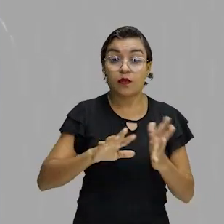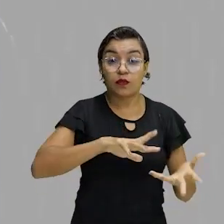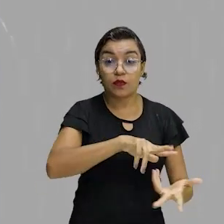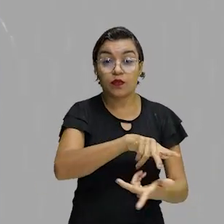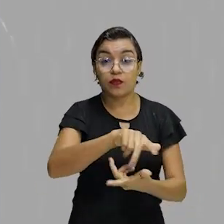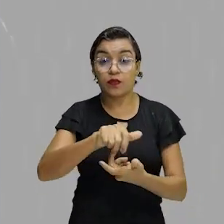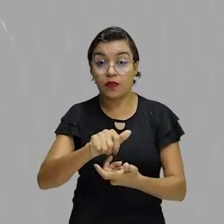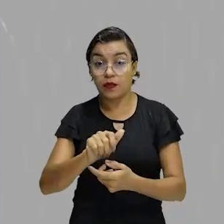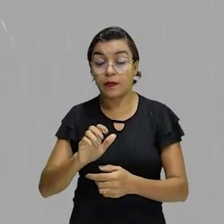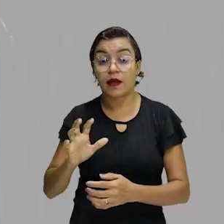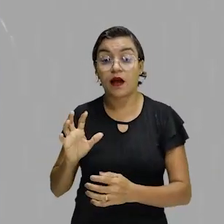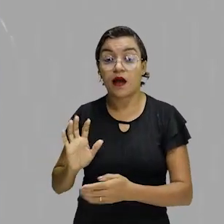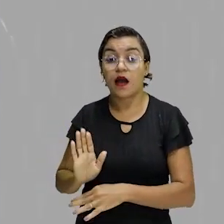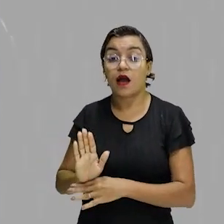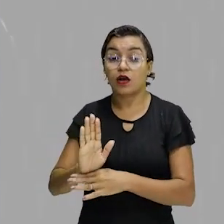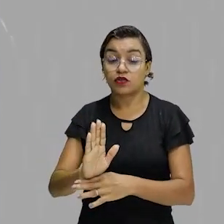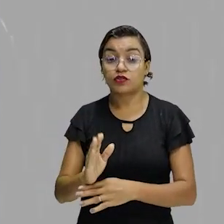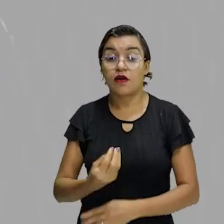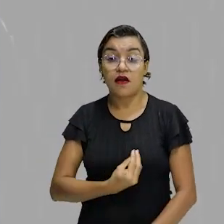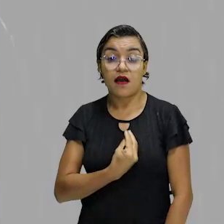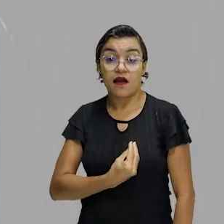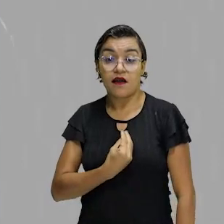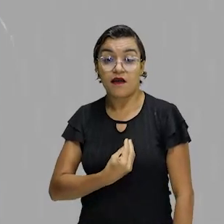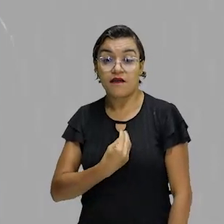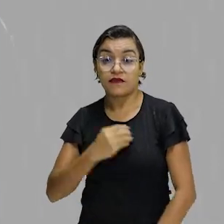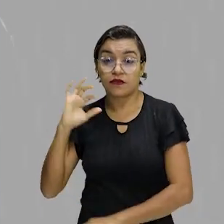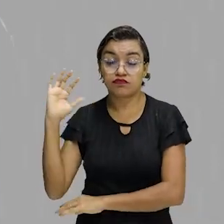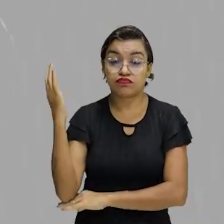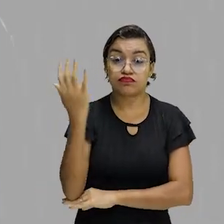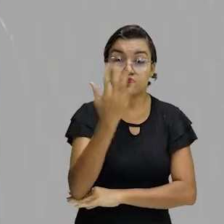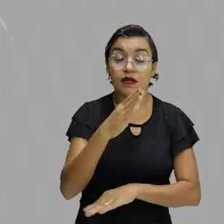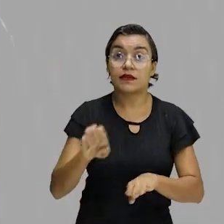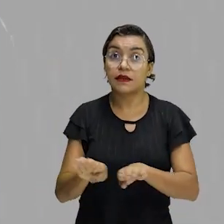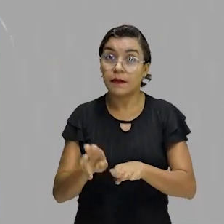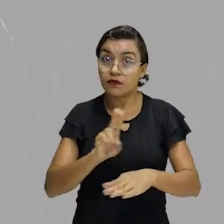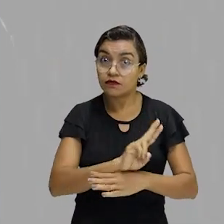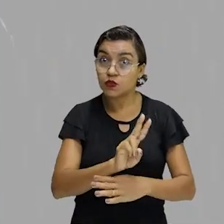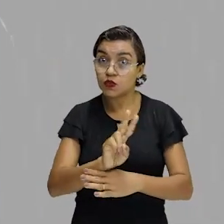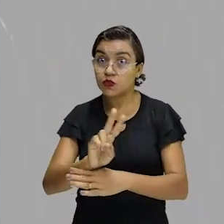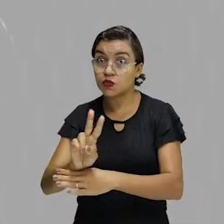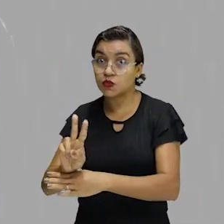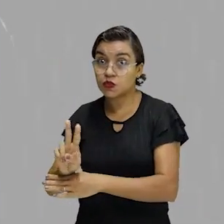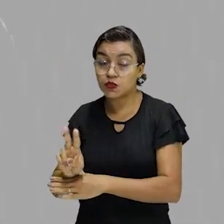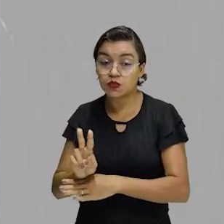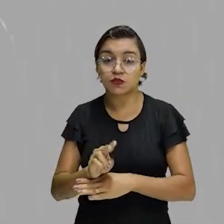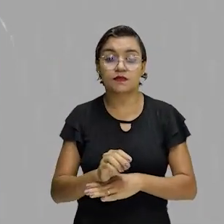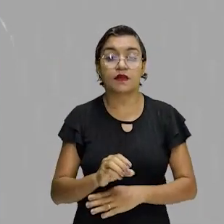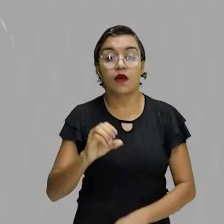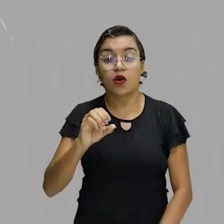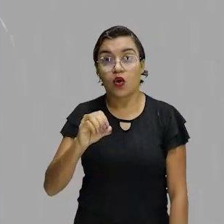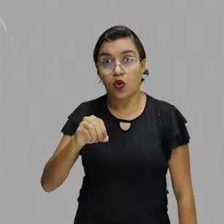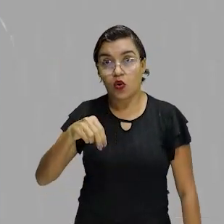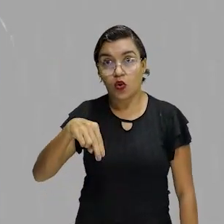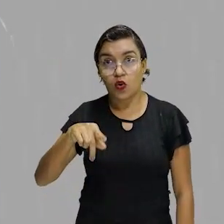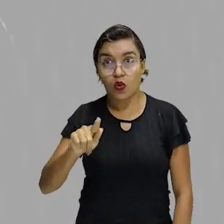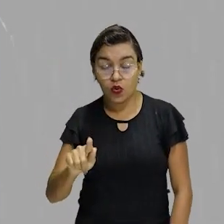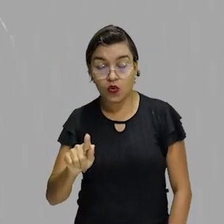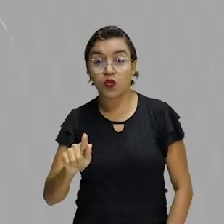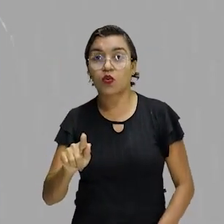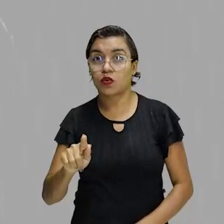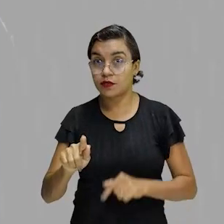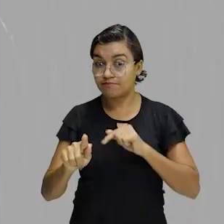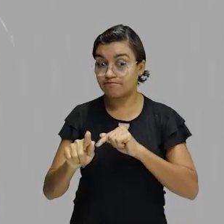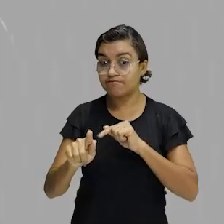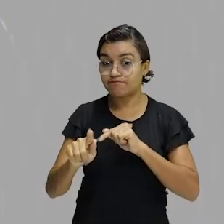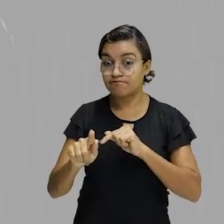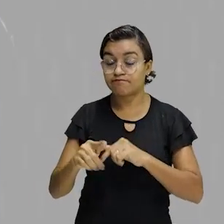vida selvagem e também para a preservação da natureza. É uma ONG internacional, ou seja, uma organização não